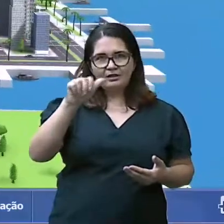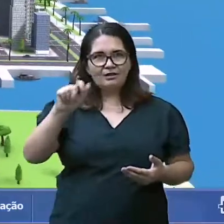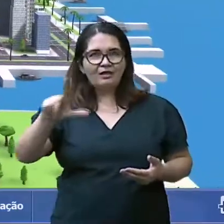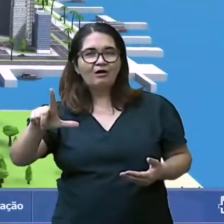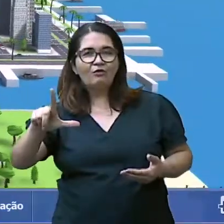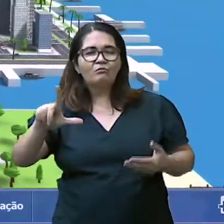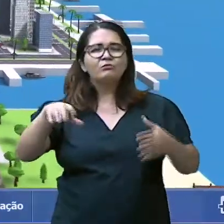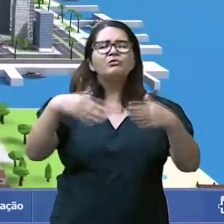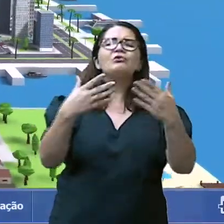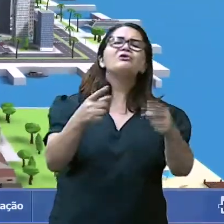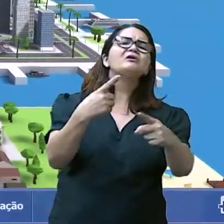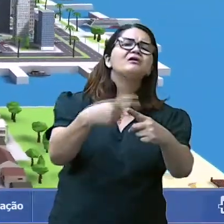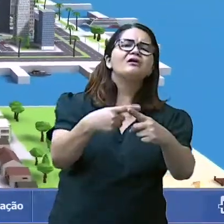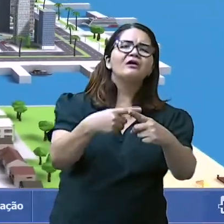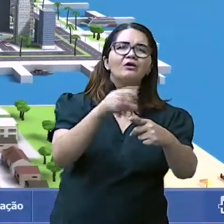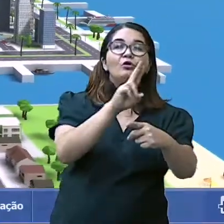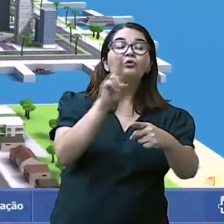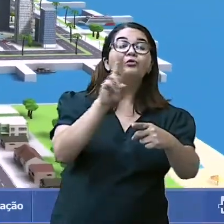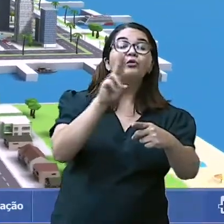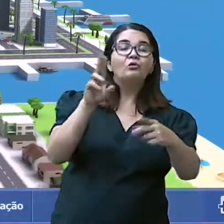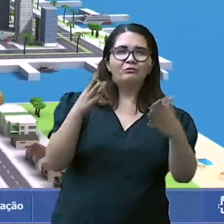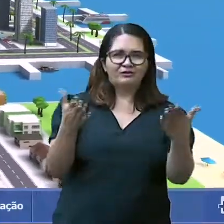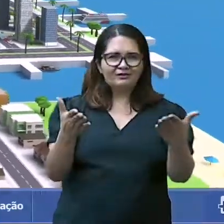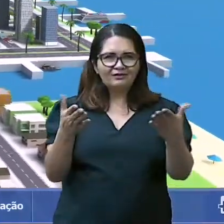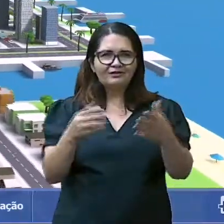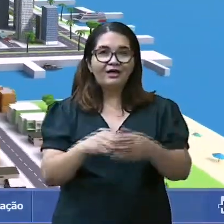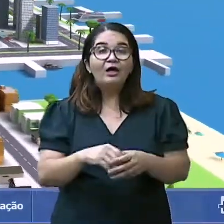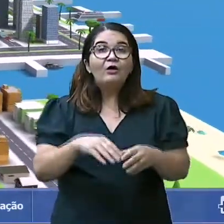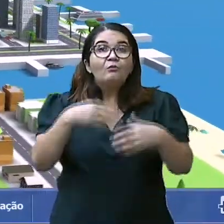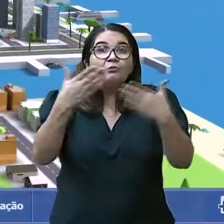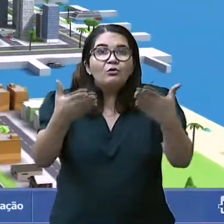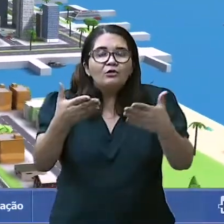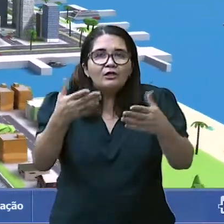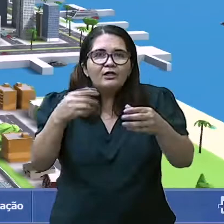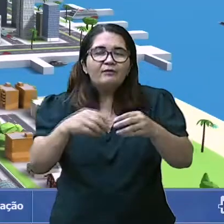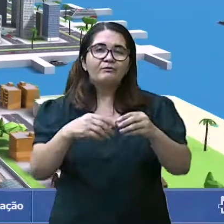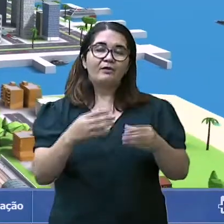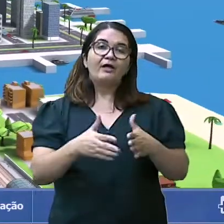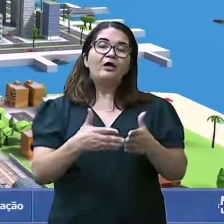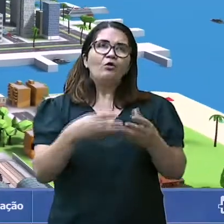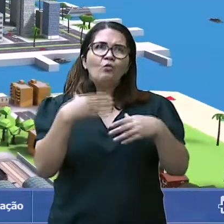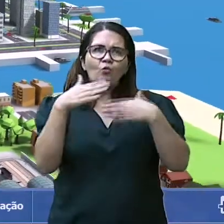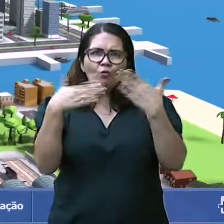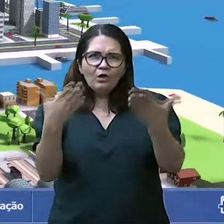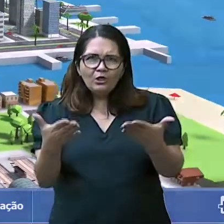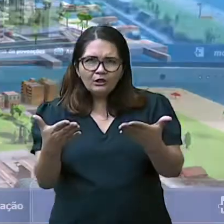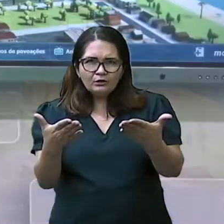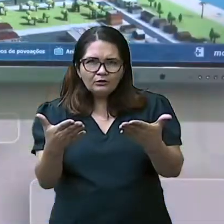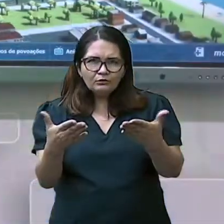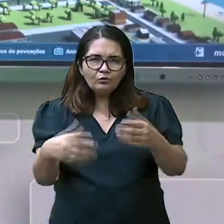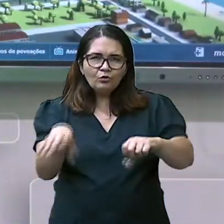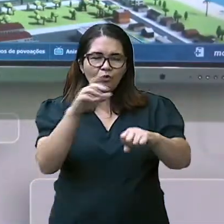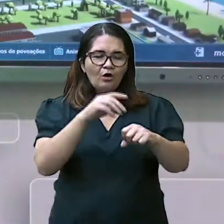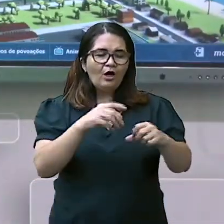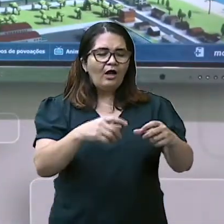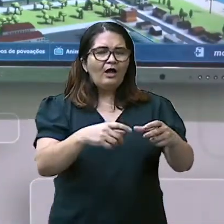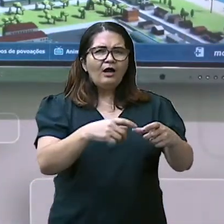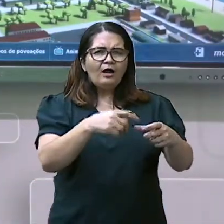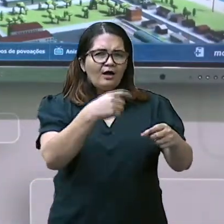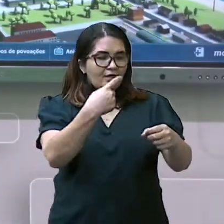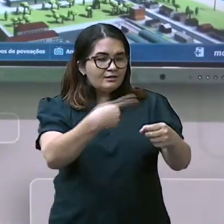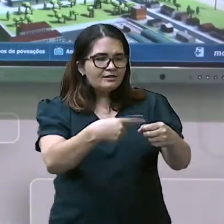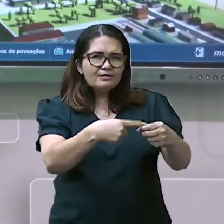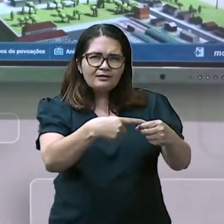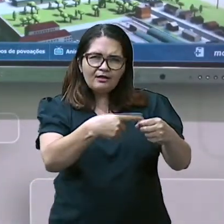que recebe esse nome? Quando a cidade ultrapassa a casa do